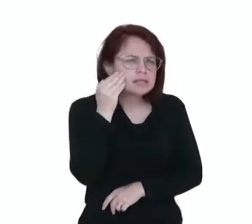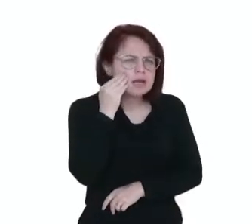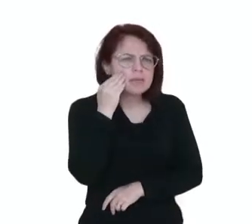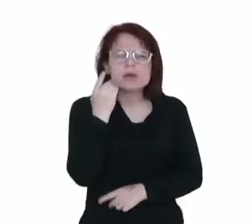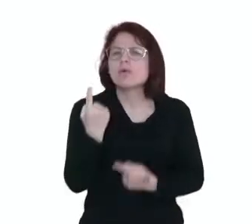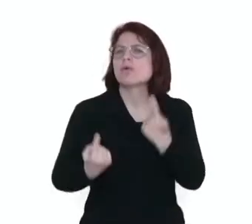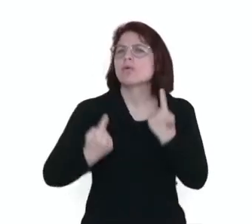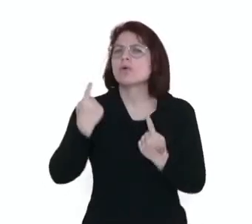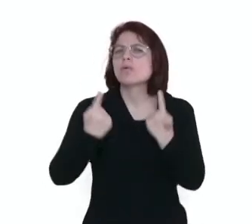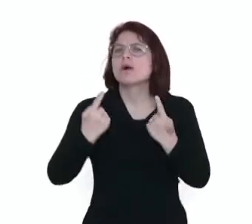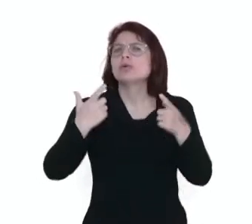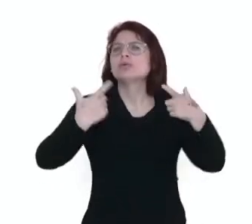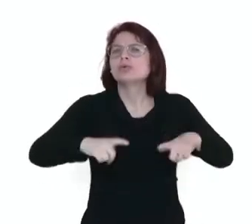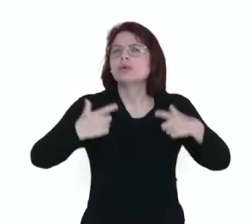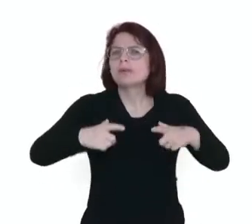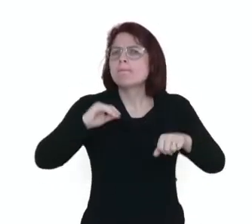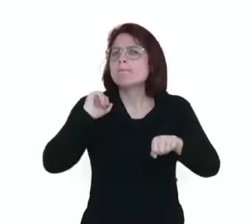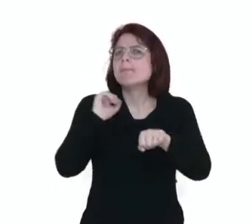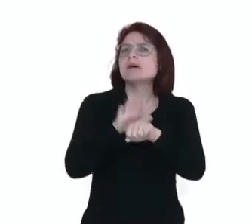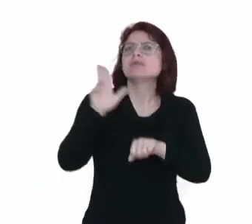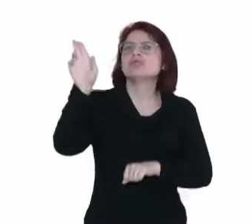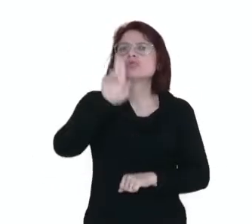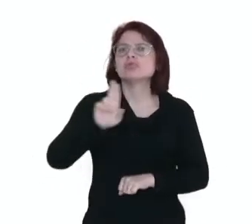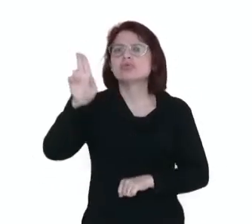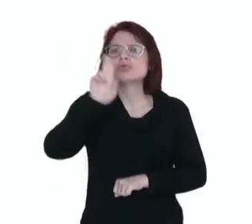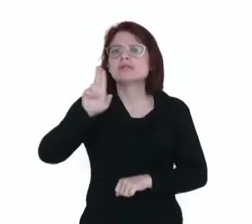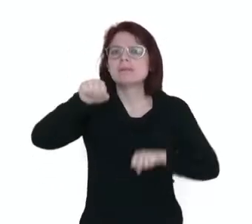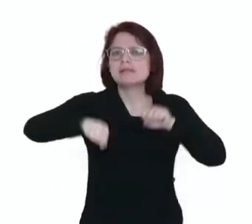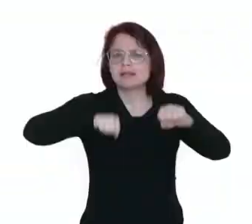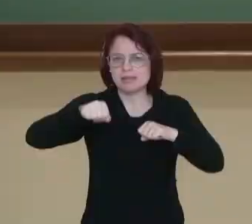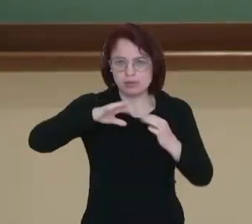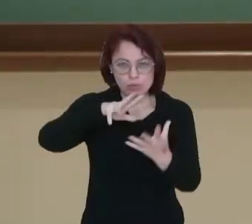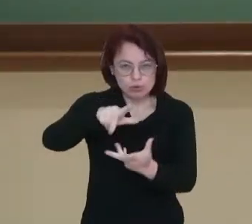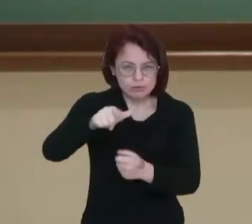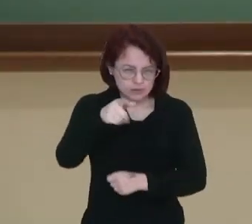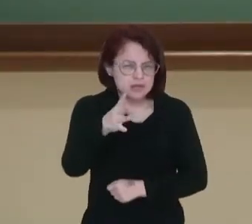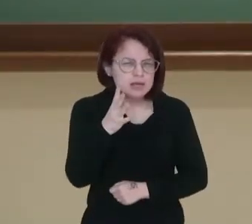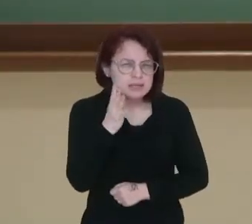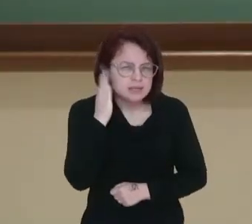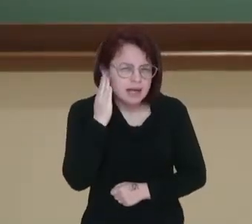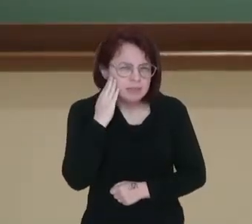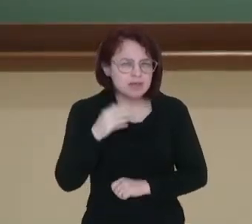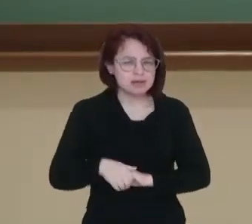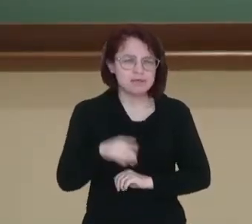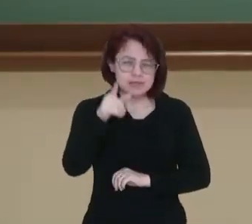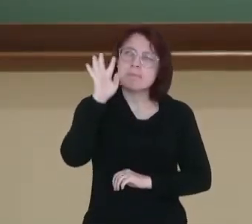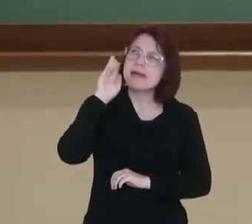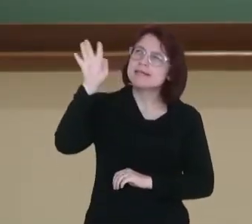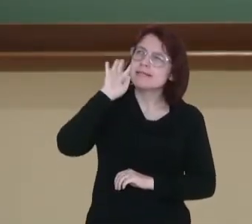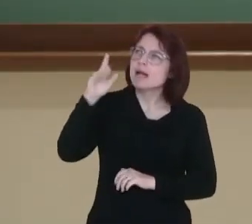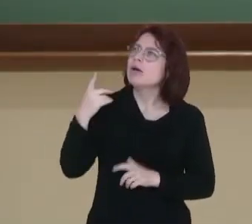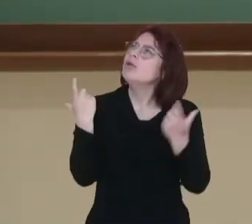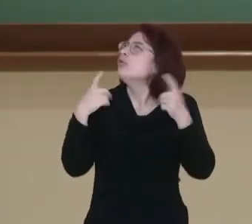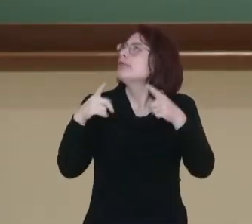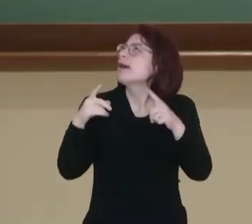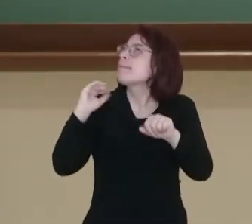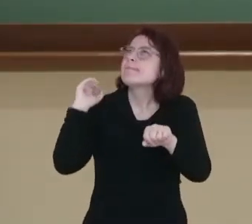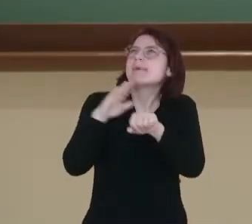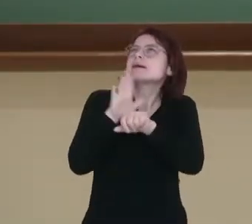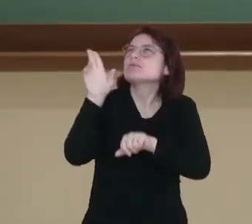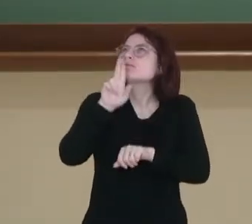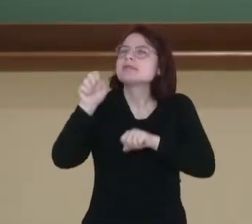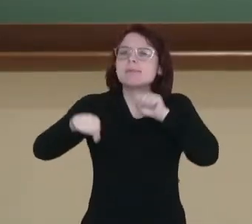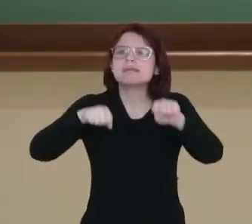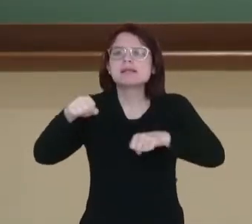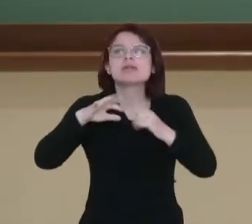quais são os lugares que mais usam bicicletas no mundo? Né? Você sabe, você imagina quais serão os lugares que